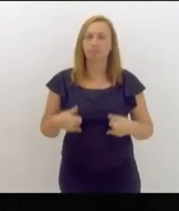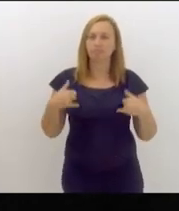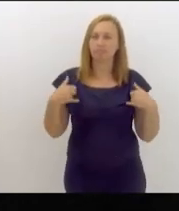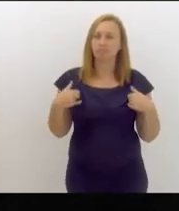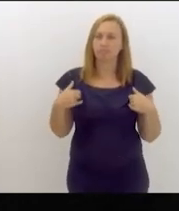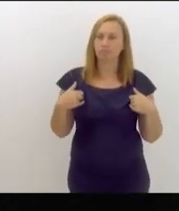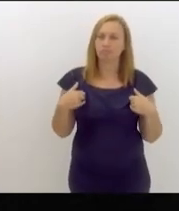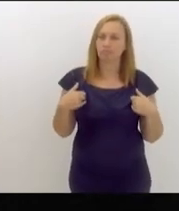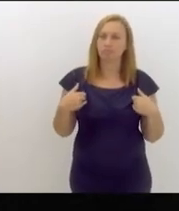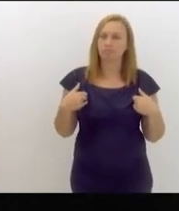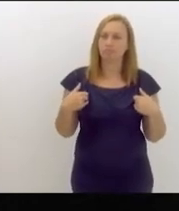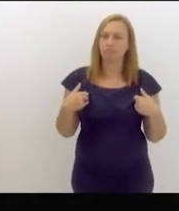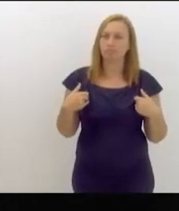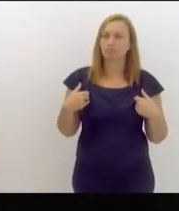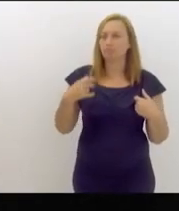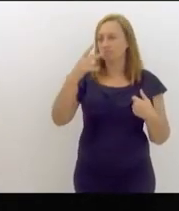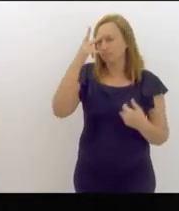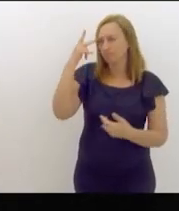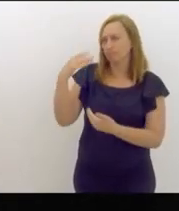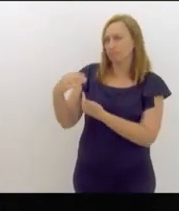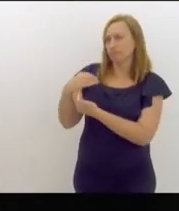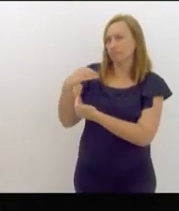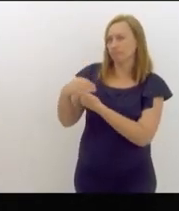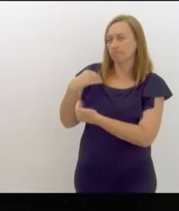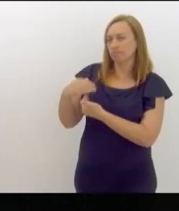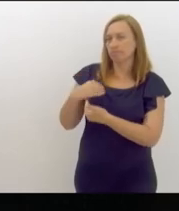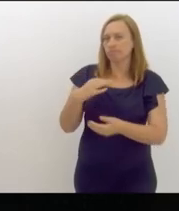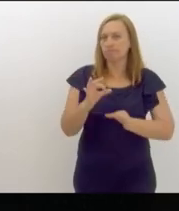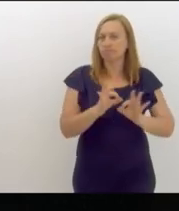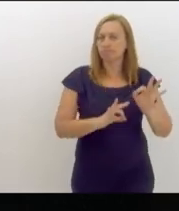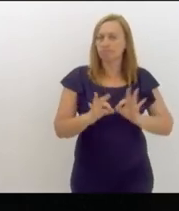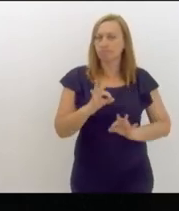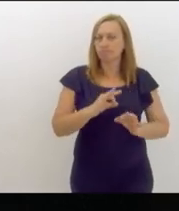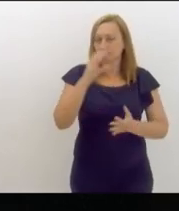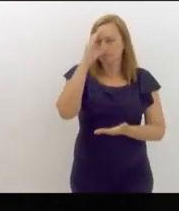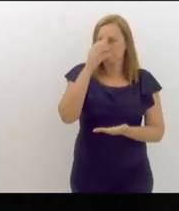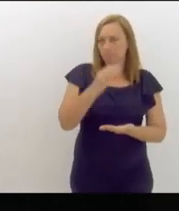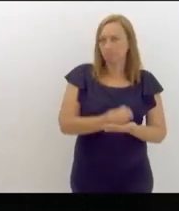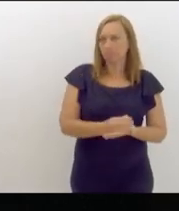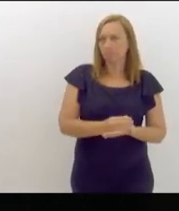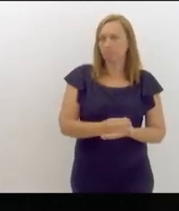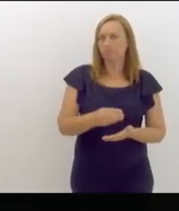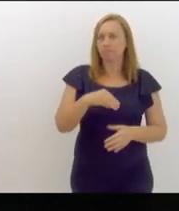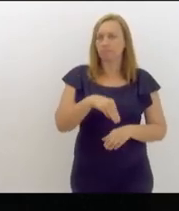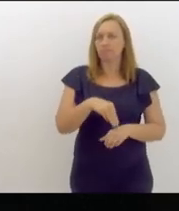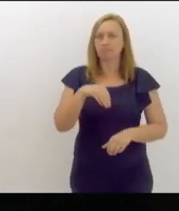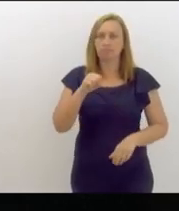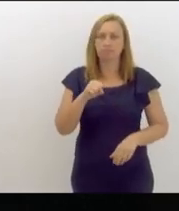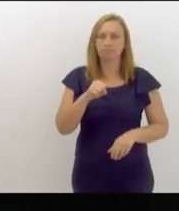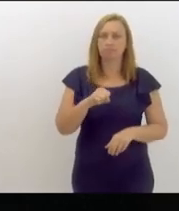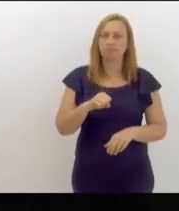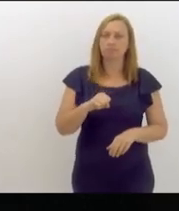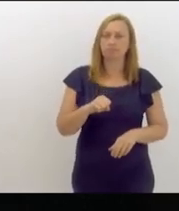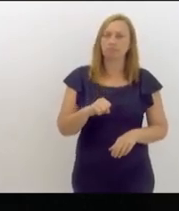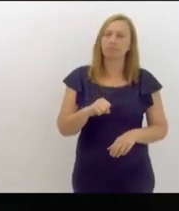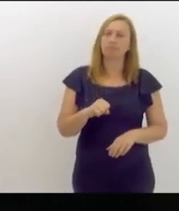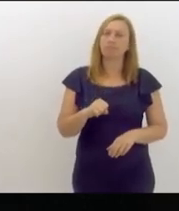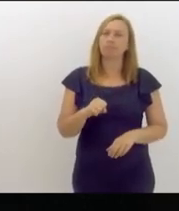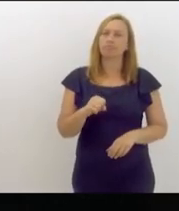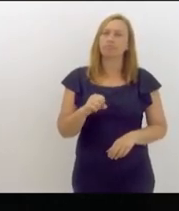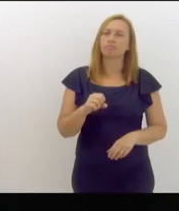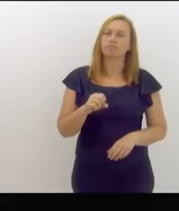tê-lo como um dos meus orientadores na elaboração da minha dissertação do mestrado em história das ciências e das técnicas epistemologia